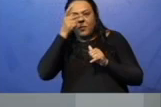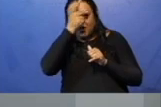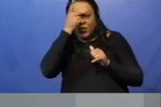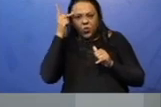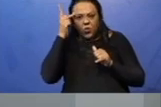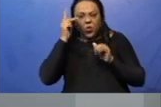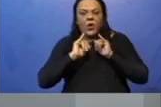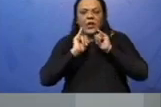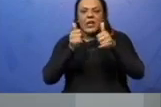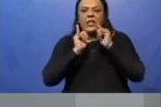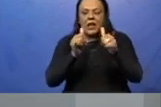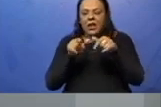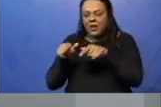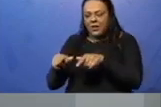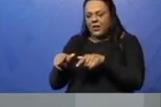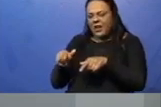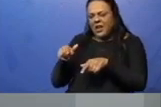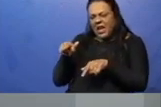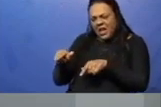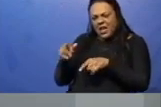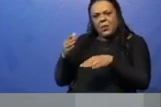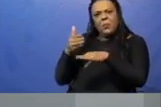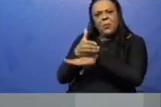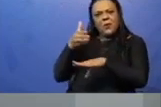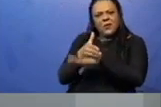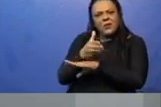participa dos fatos. Olha os verbos, né?